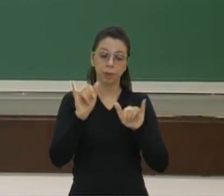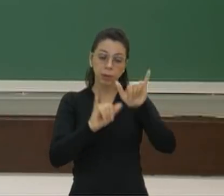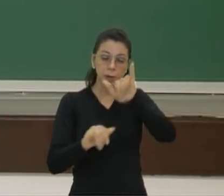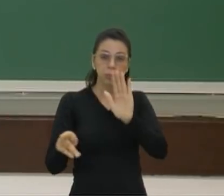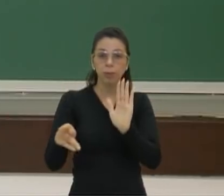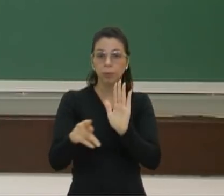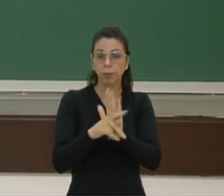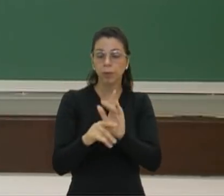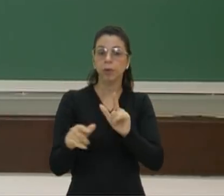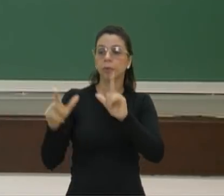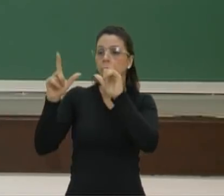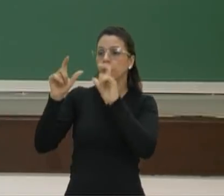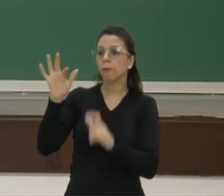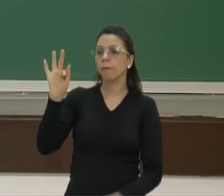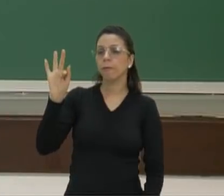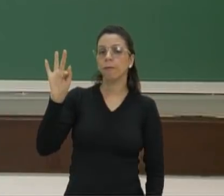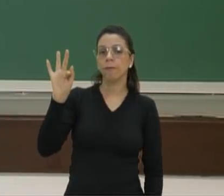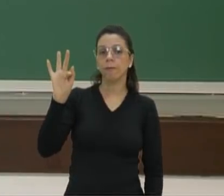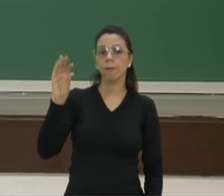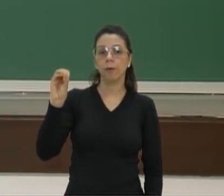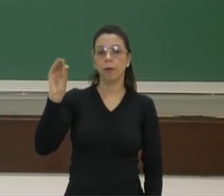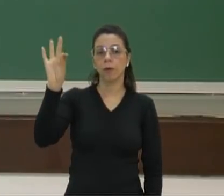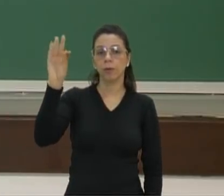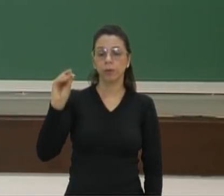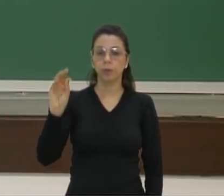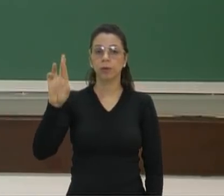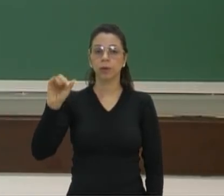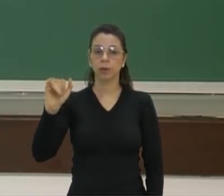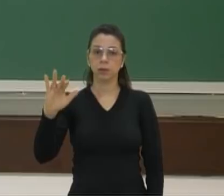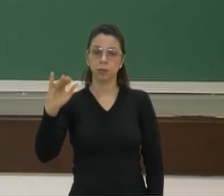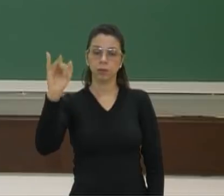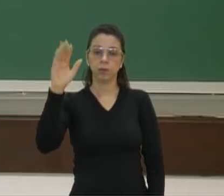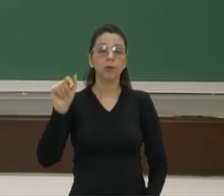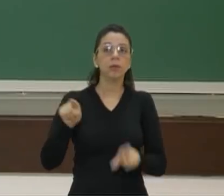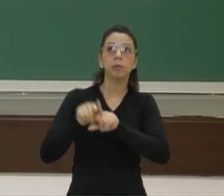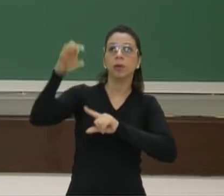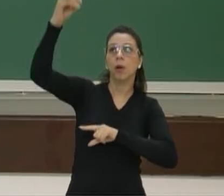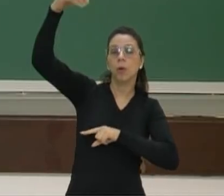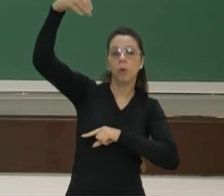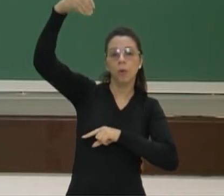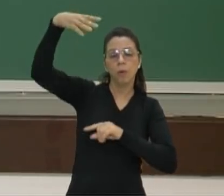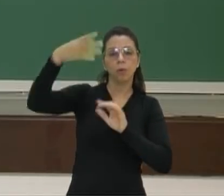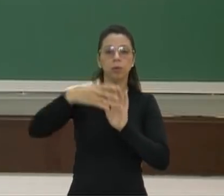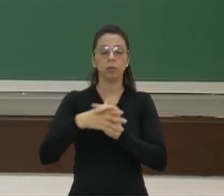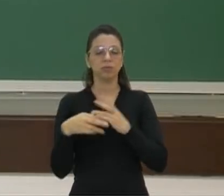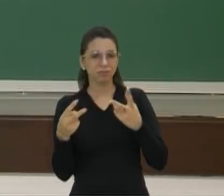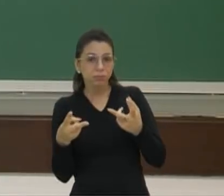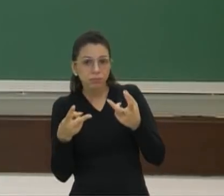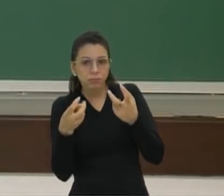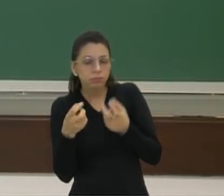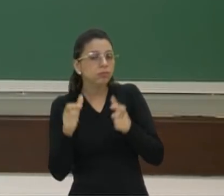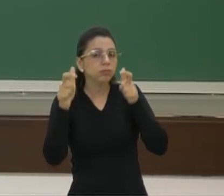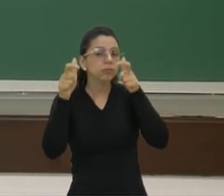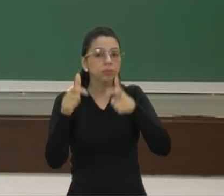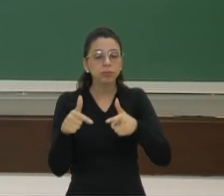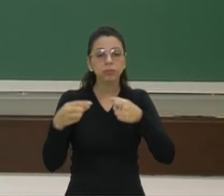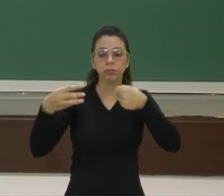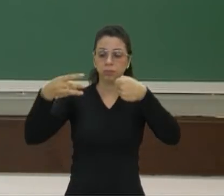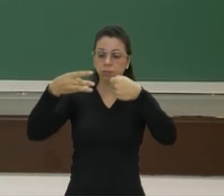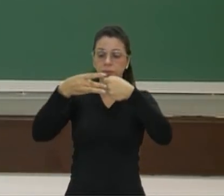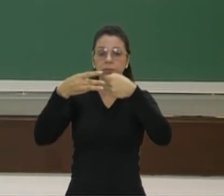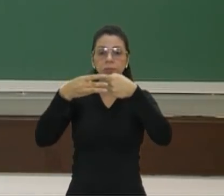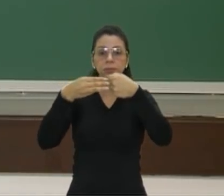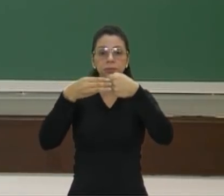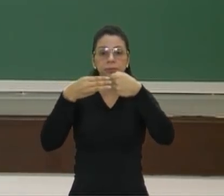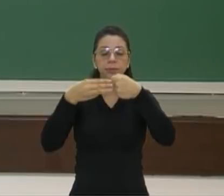os fotorreceptores associados a estímulos luminosos. Percebemos aonde essas células,